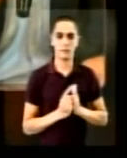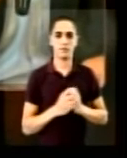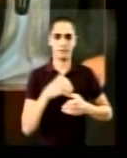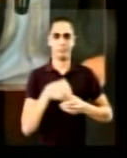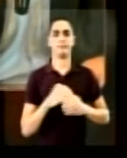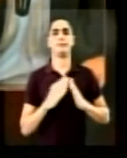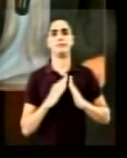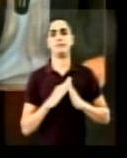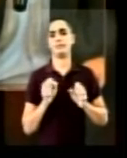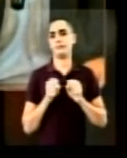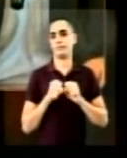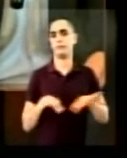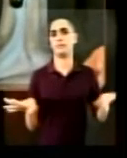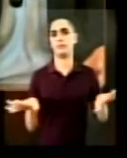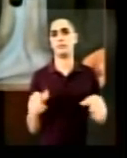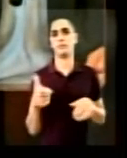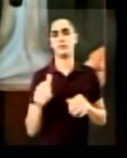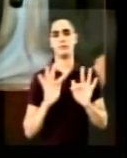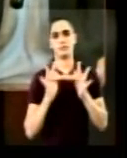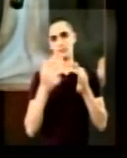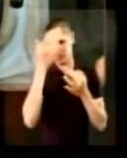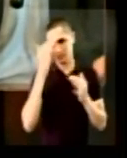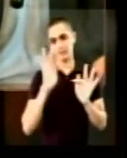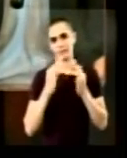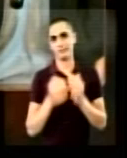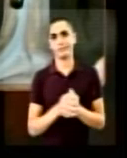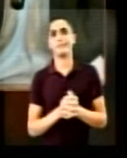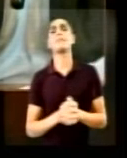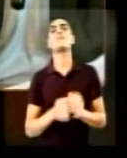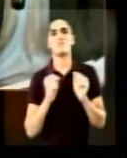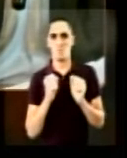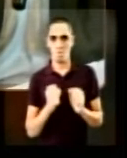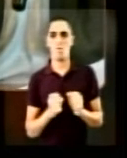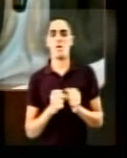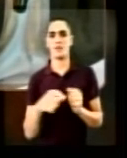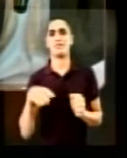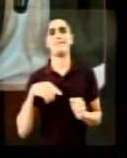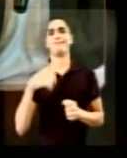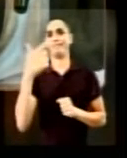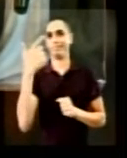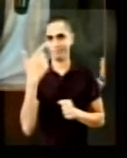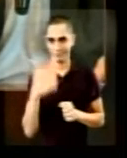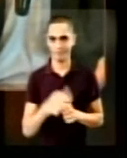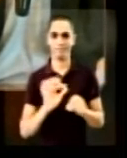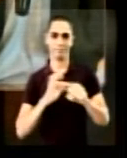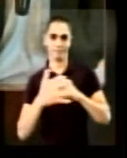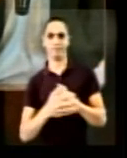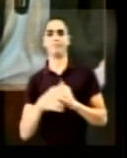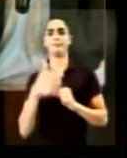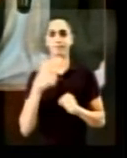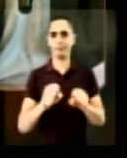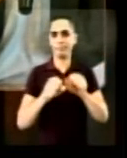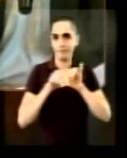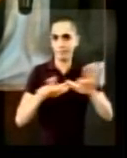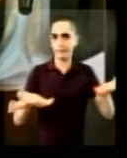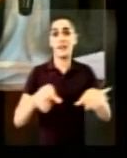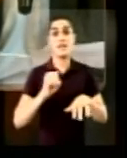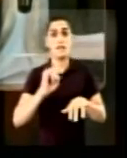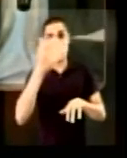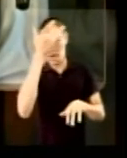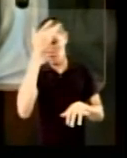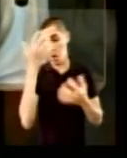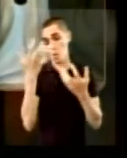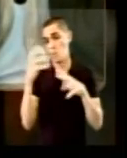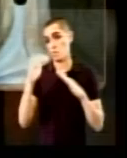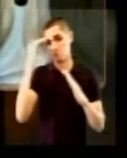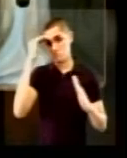podemos ter segunda onda se assim não for obedecida essas normas sanitárias mínimas